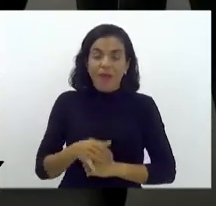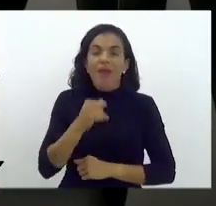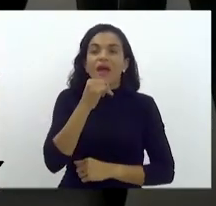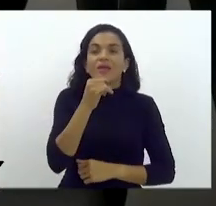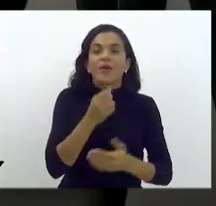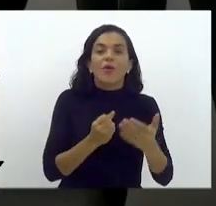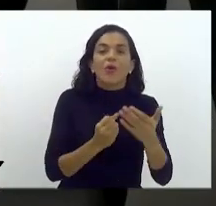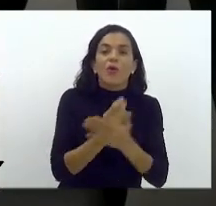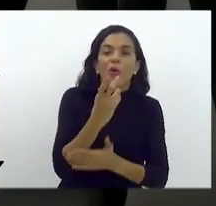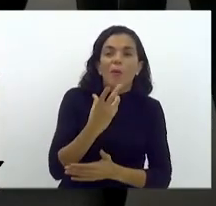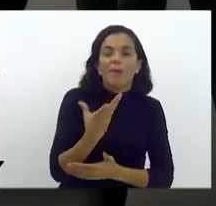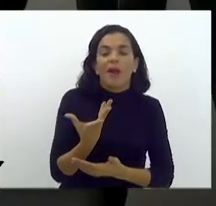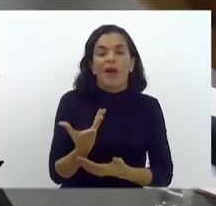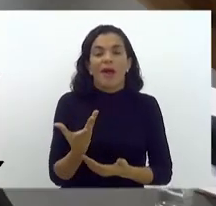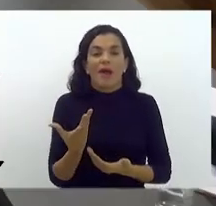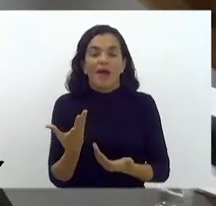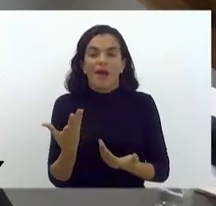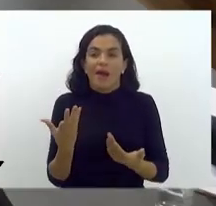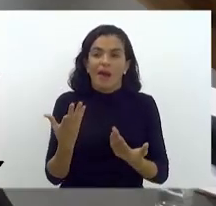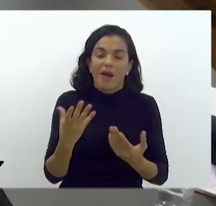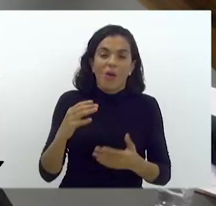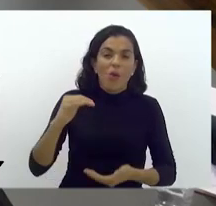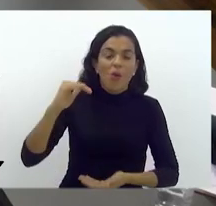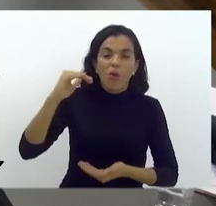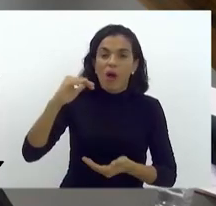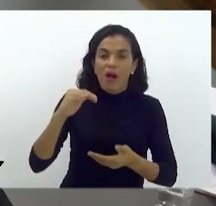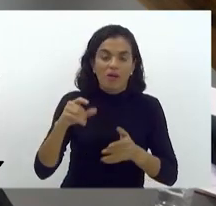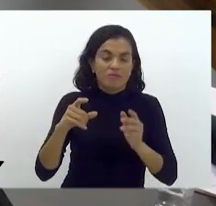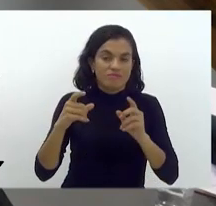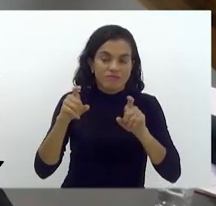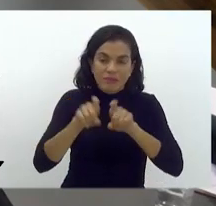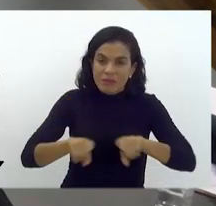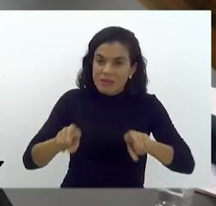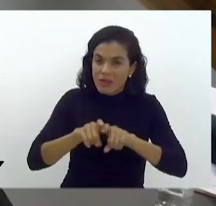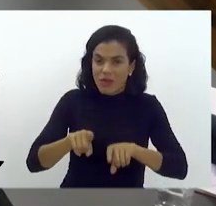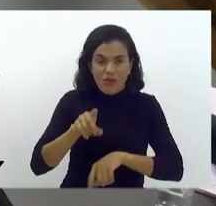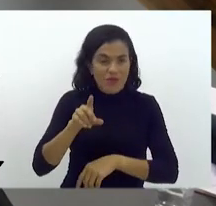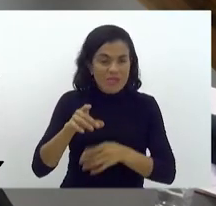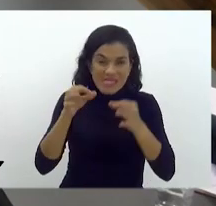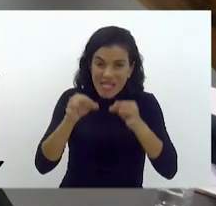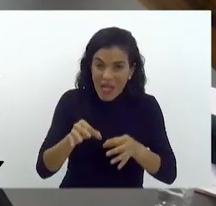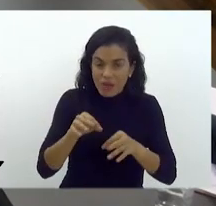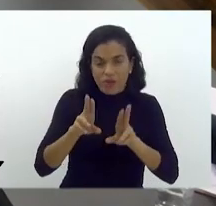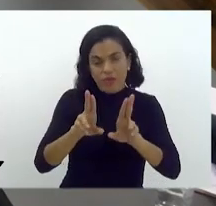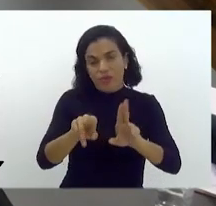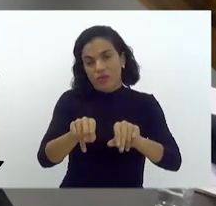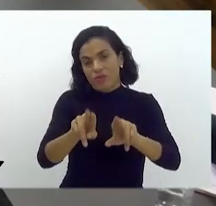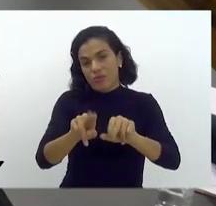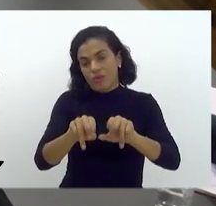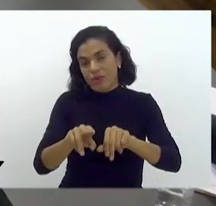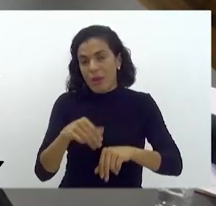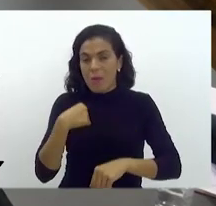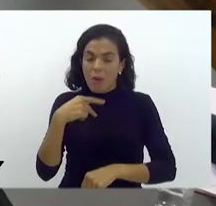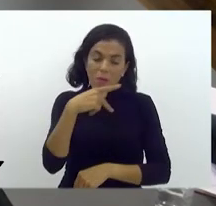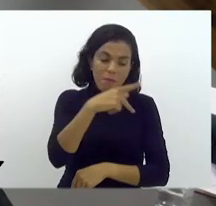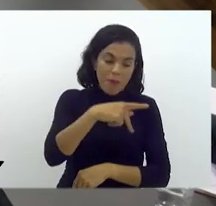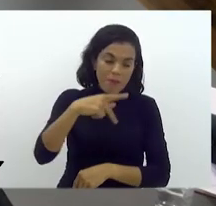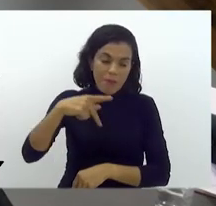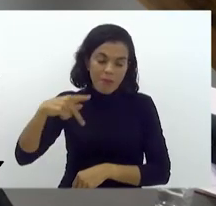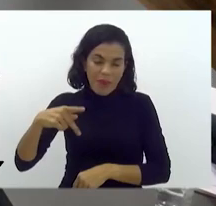um servidor vão comprar não sei que não vai dar certo nunca terminar não sei se isso poderia ser uma ppp